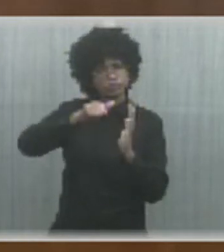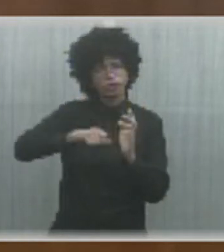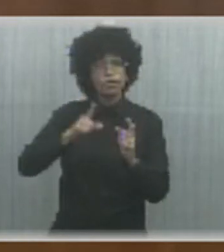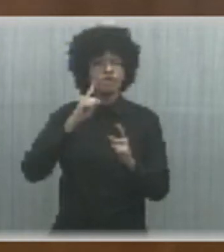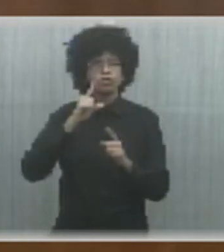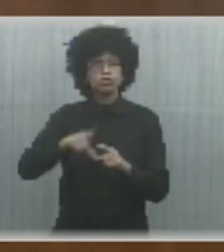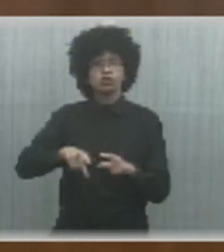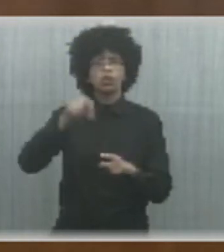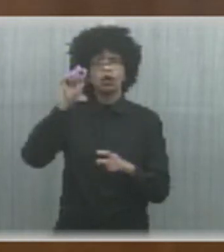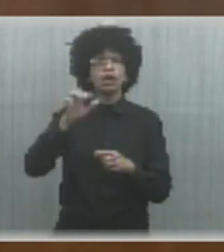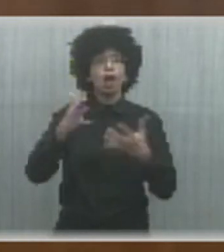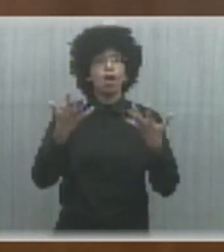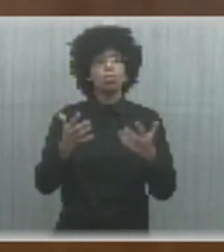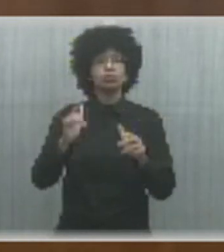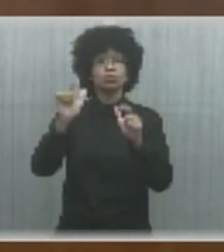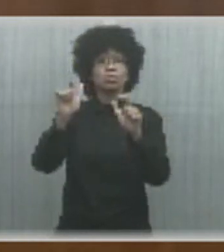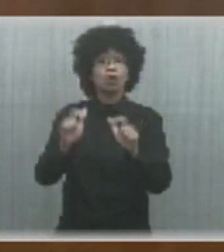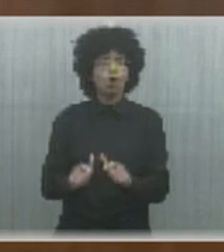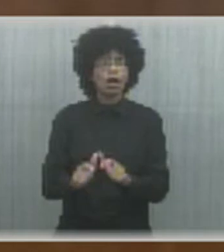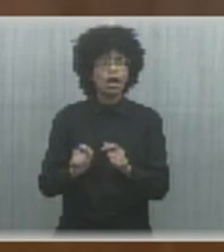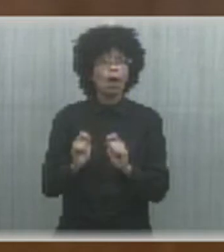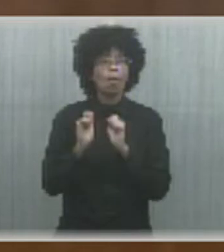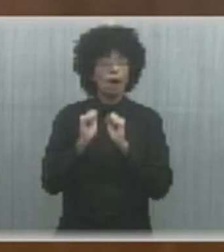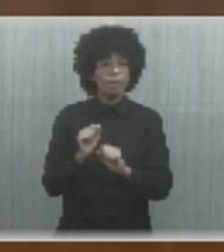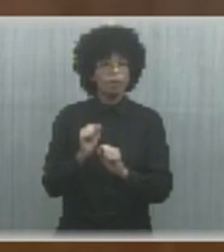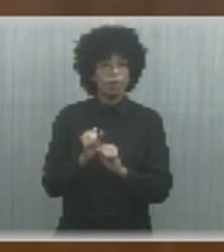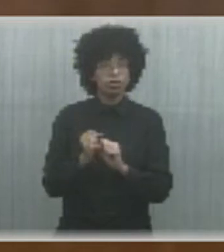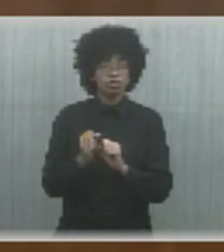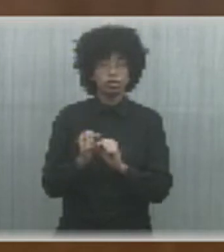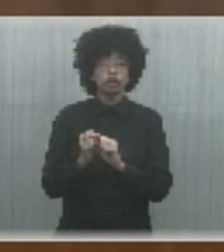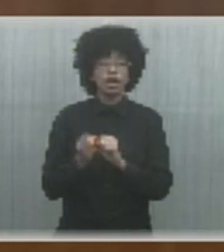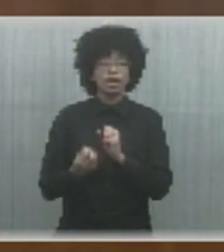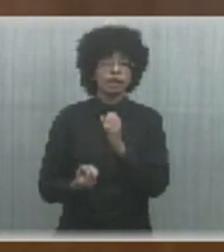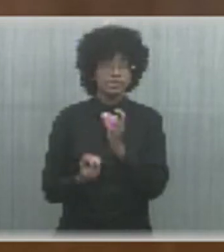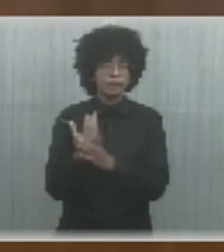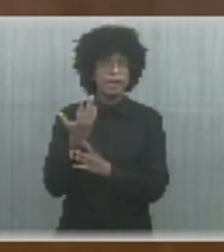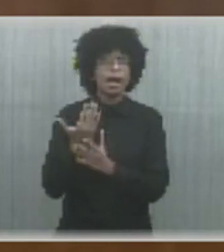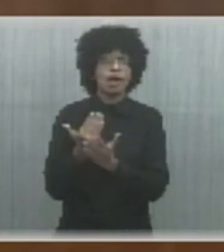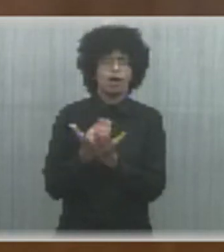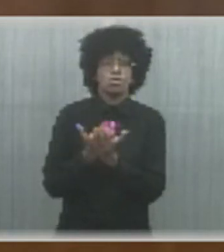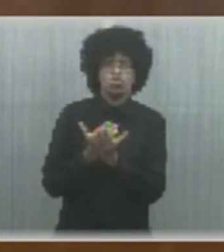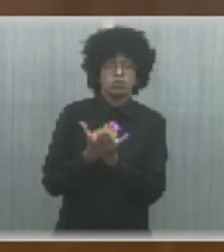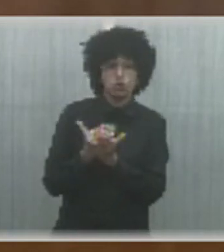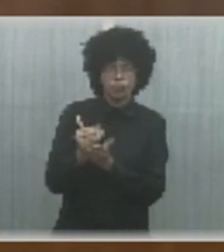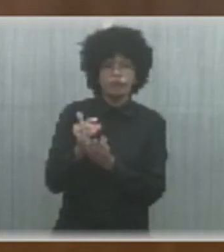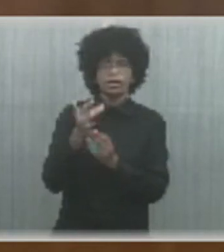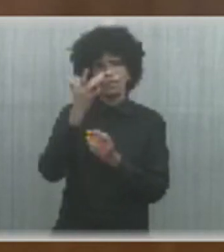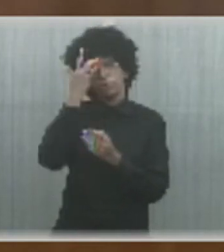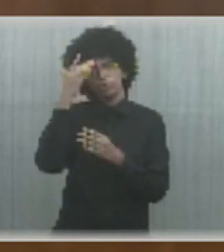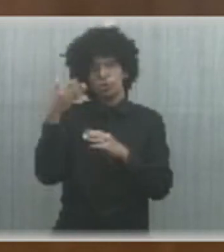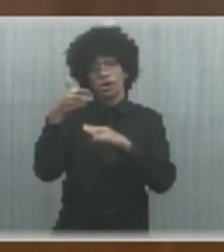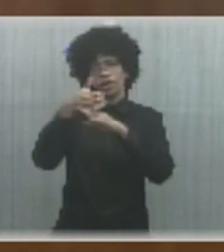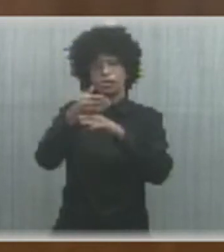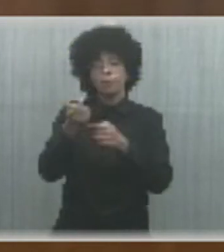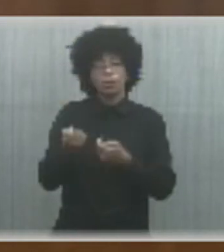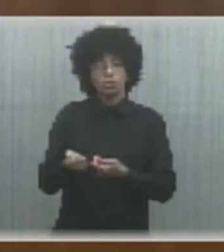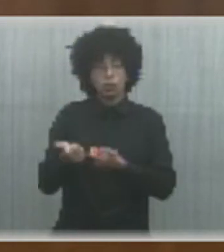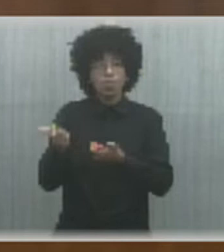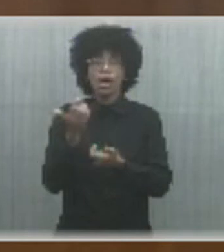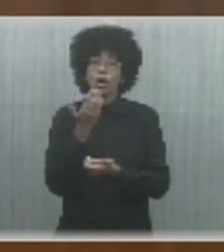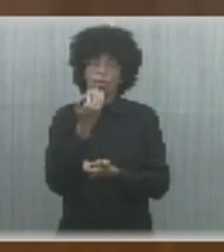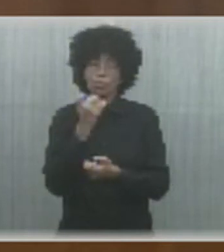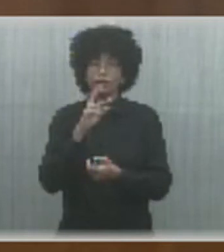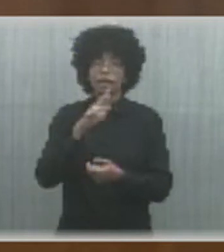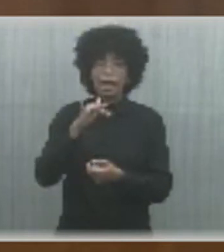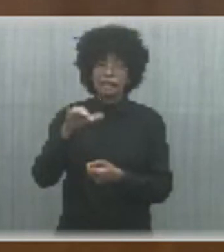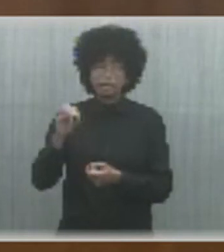ser criado esse banco de ração. E, em contrapartida, senhor presidente, eu estou entrando com um indicativo de projeto de